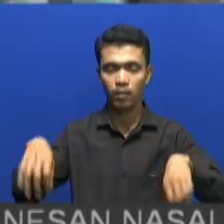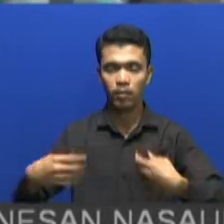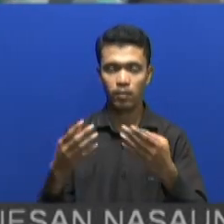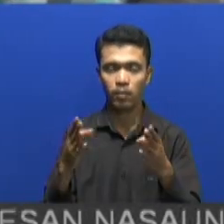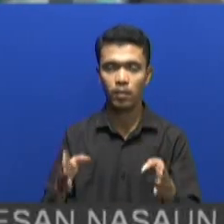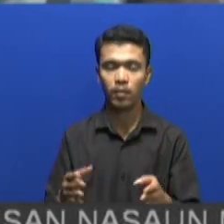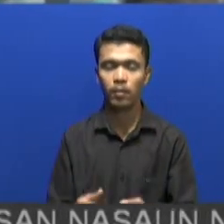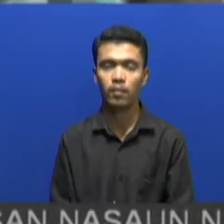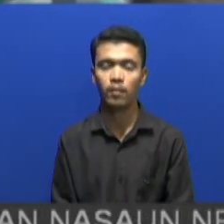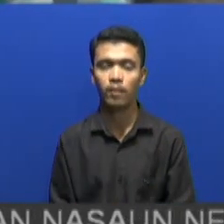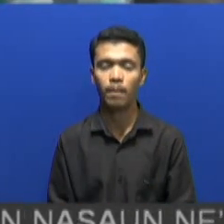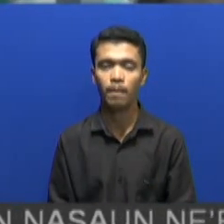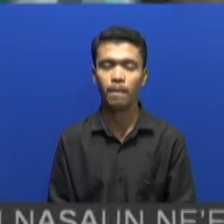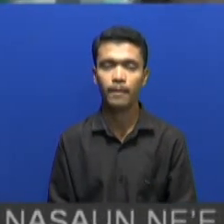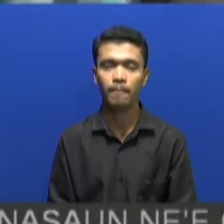boa governação.